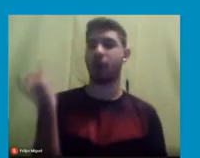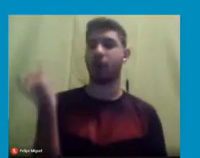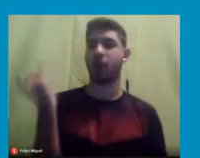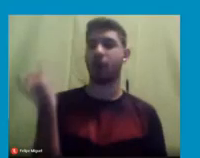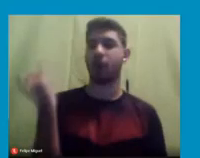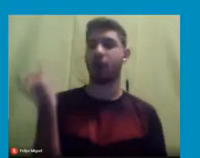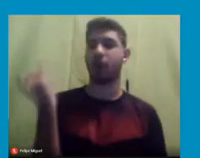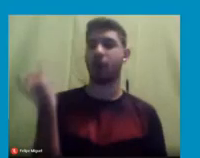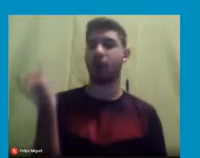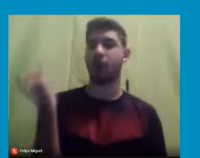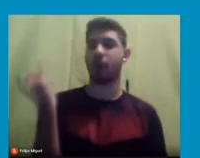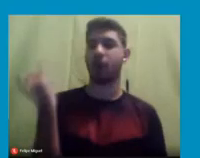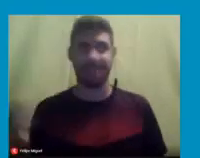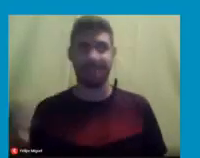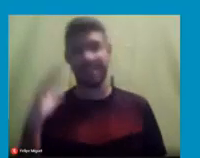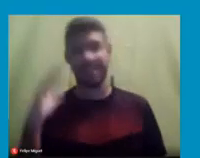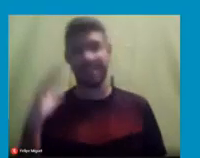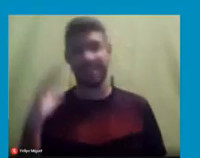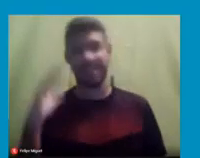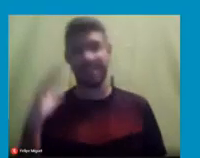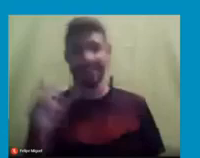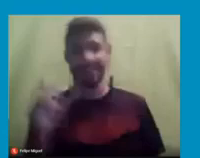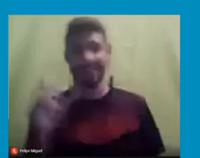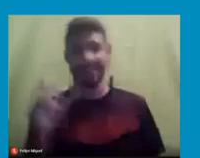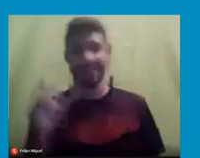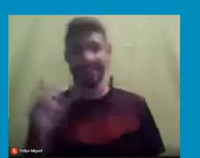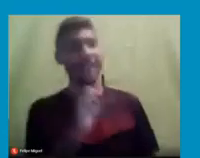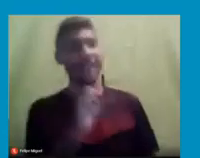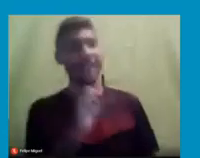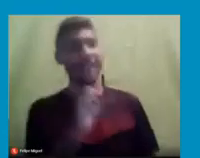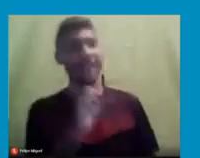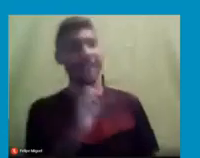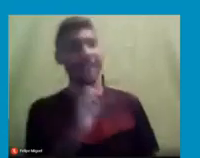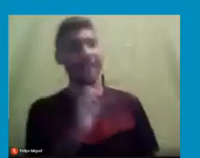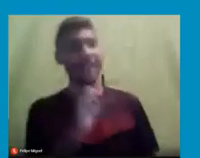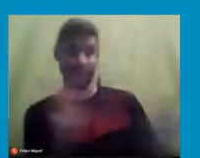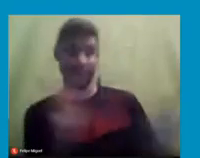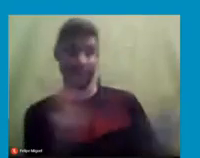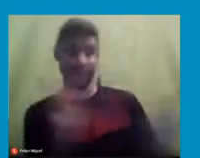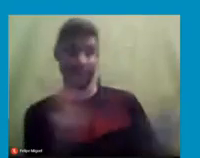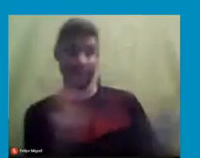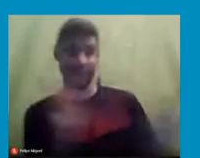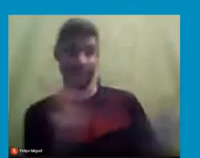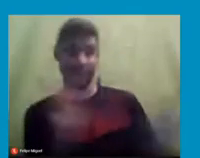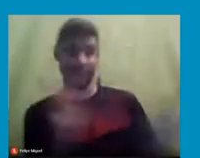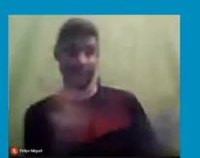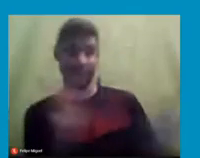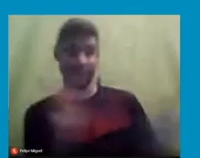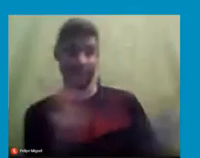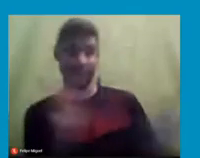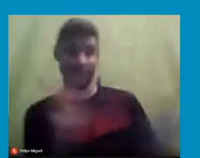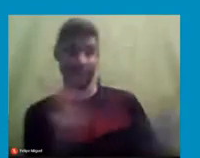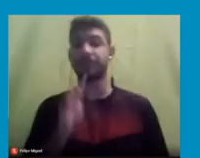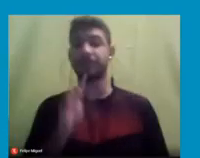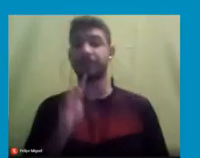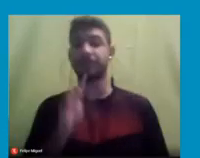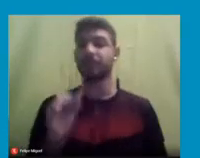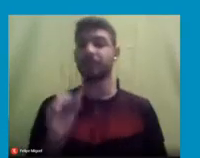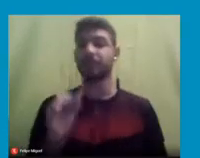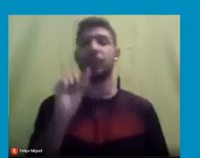acreditar. É uma coisa que nos relaciona indiretamente, que é as